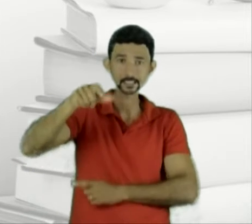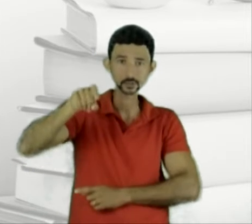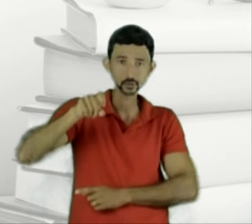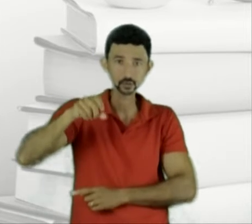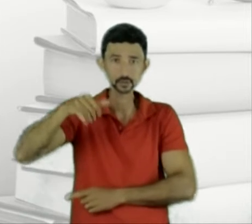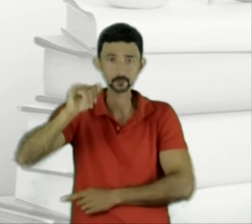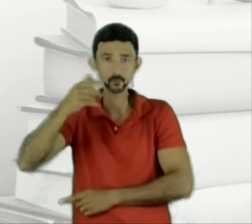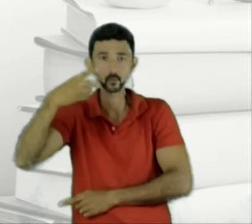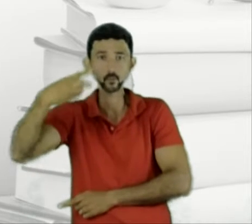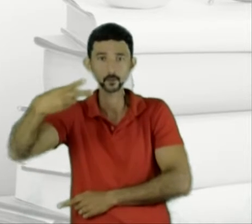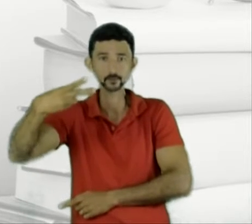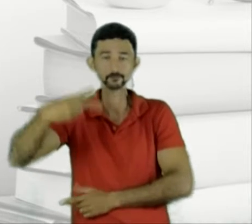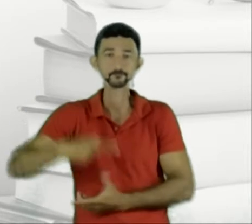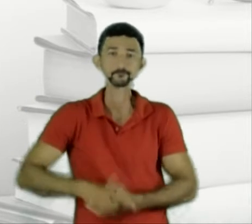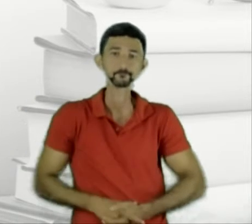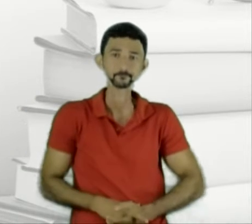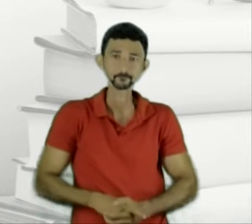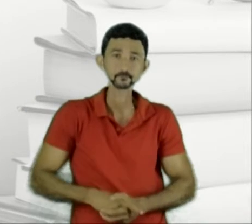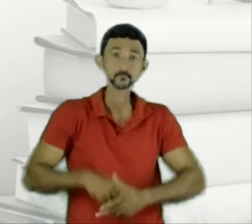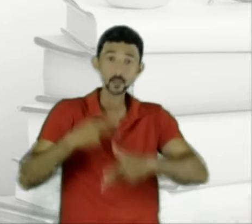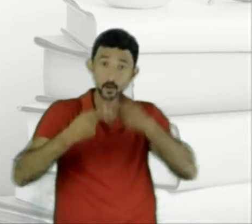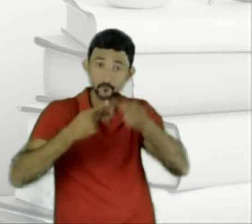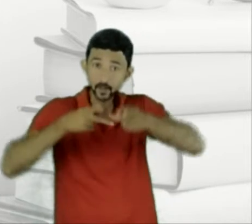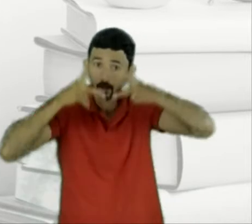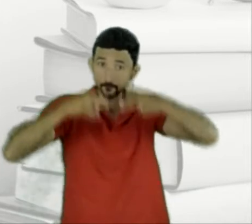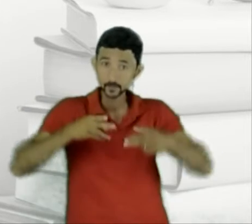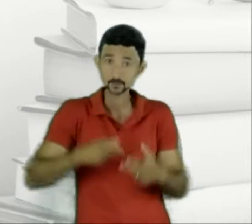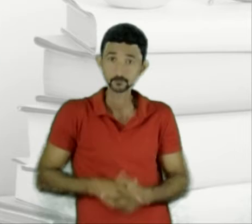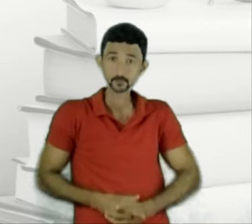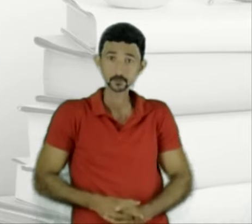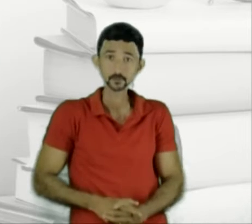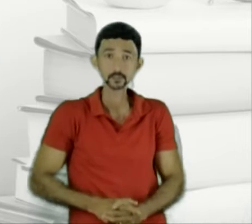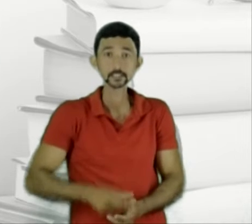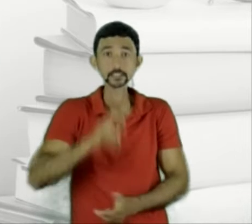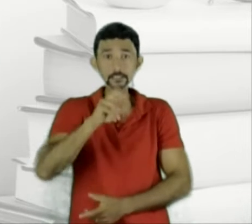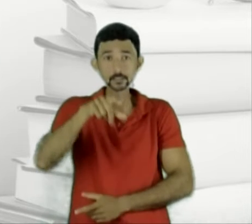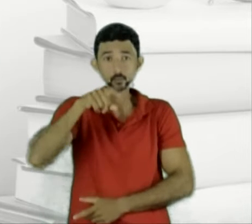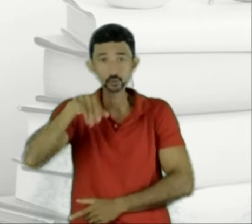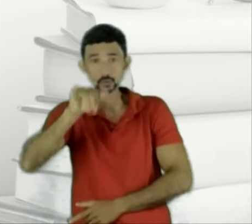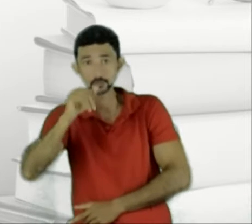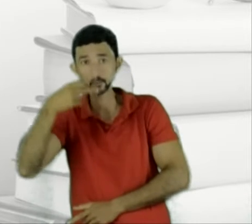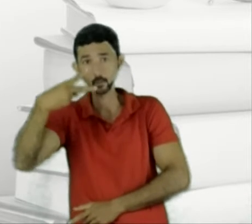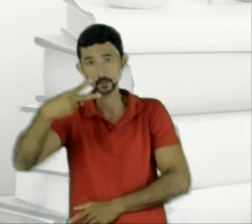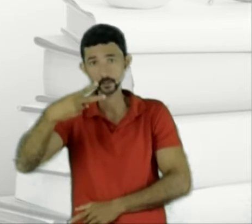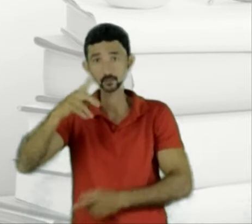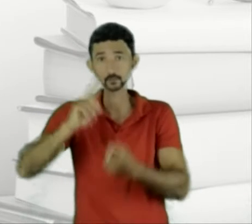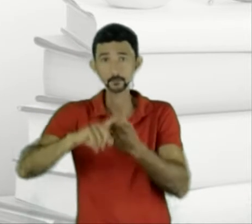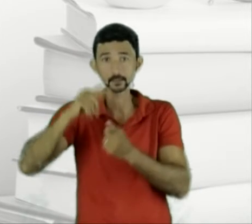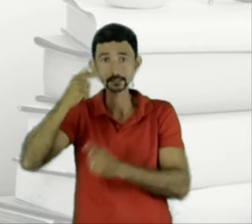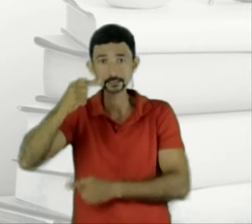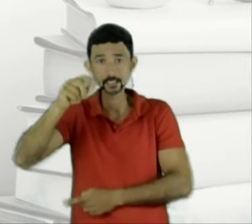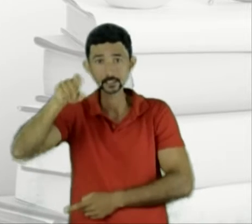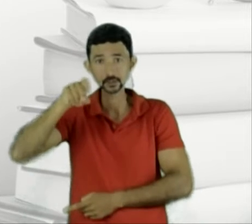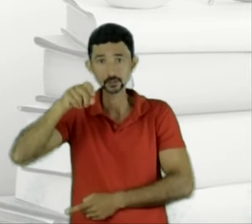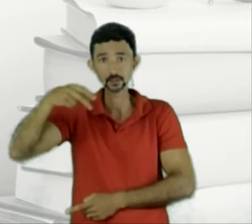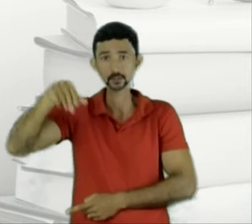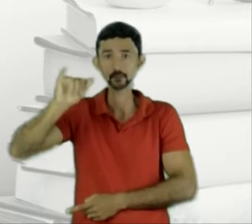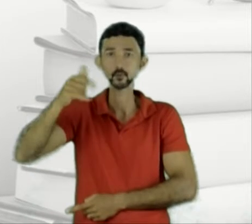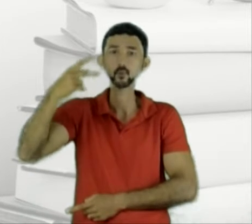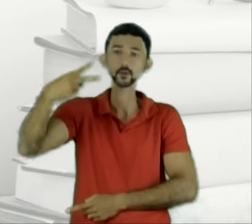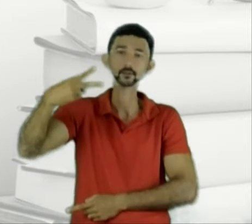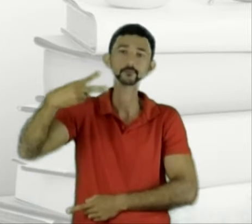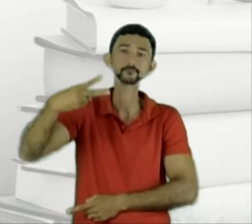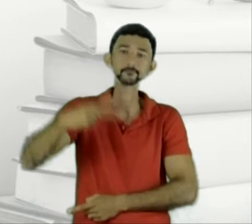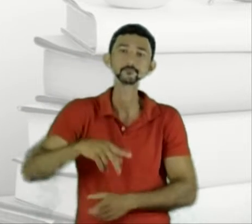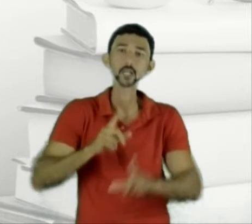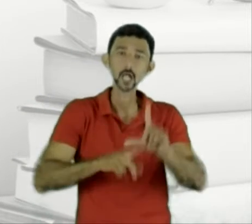ao quadrado. Observe que eu falei da mesma maneira. 5xy ao quadrado, 7xy ao quadrado. A